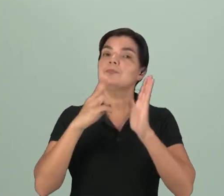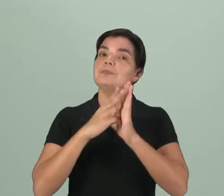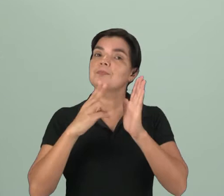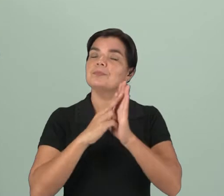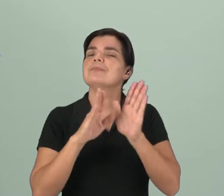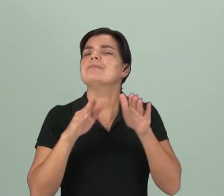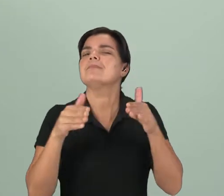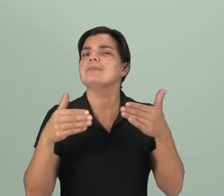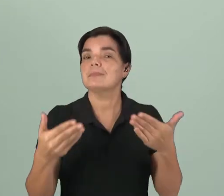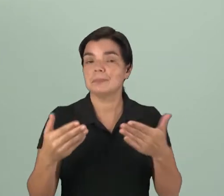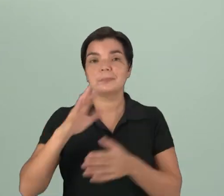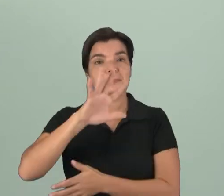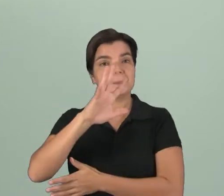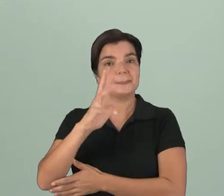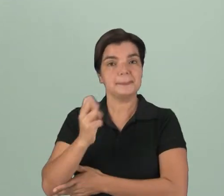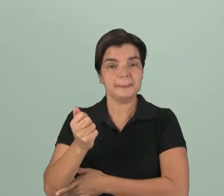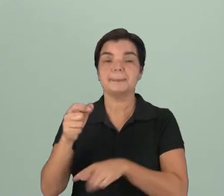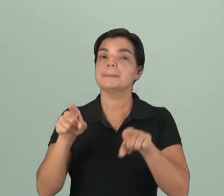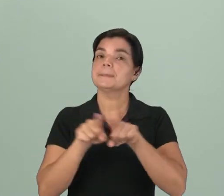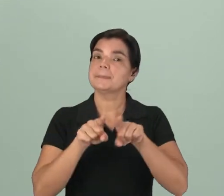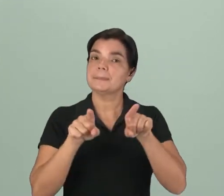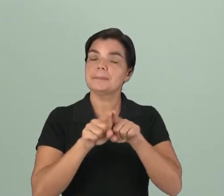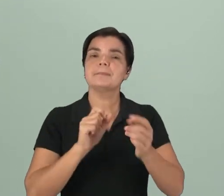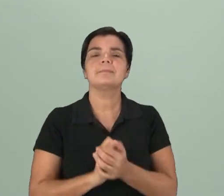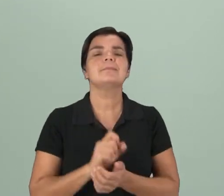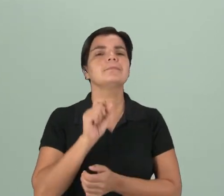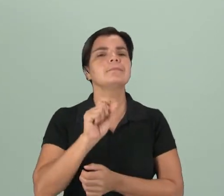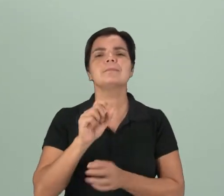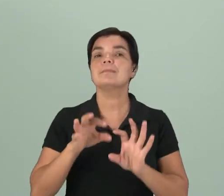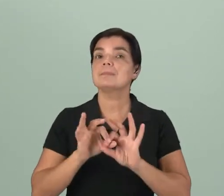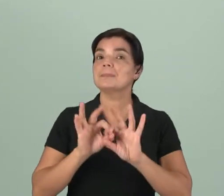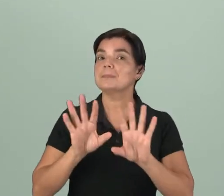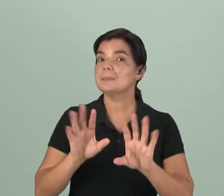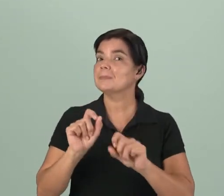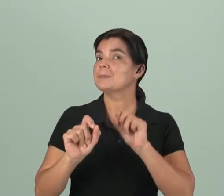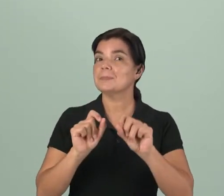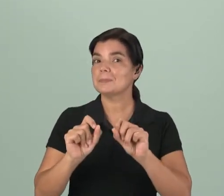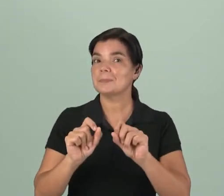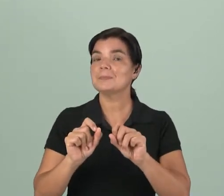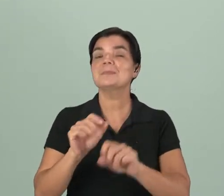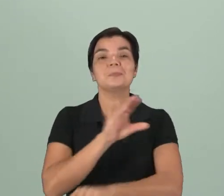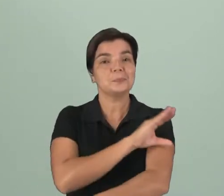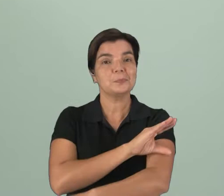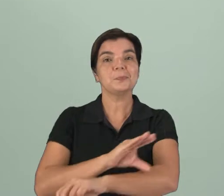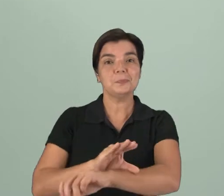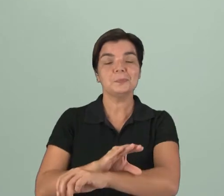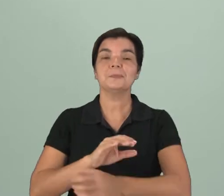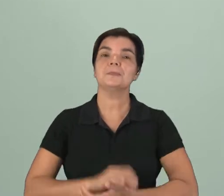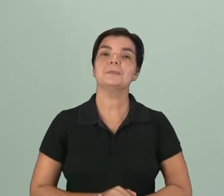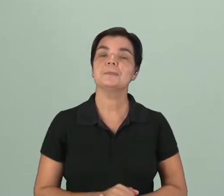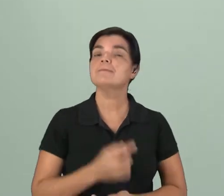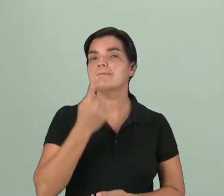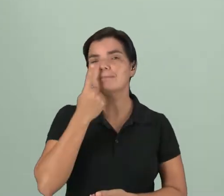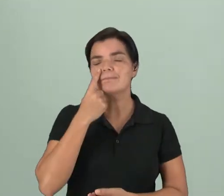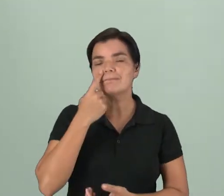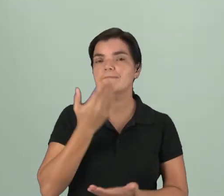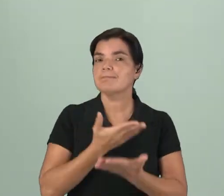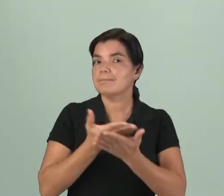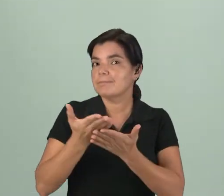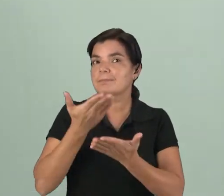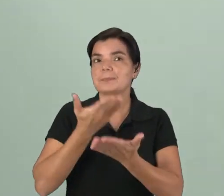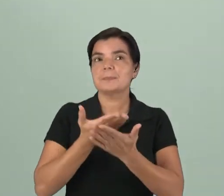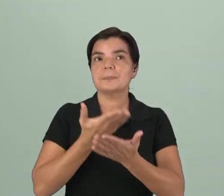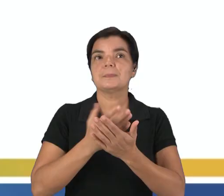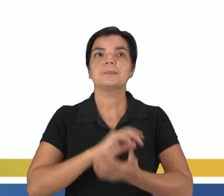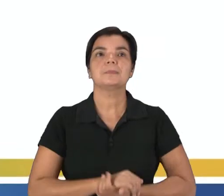quais foram trazidas pelos povos africanos, o que eles deixaram como herança pra gente, né? Então vamos começar a nossa aula